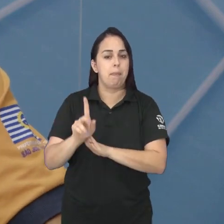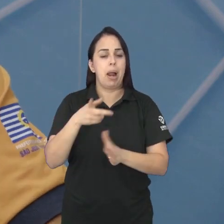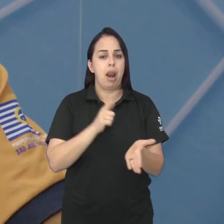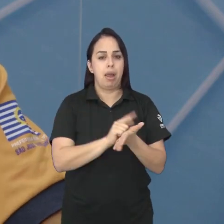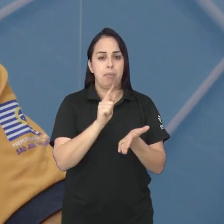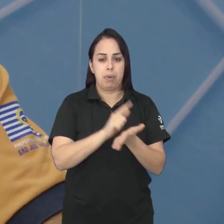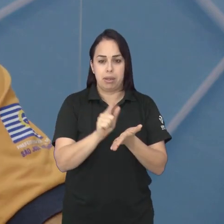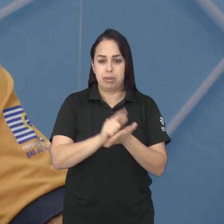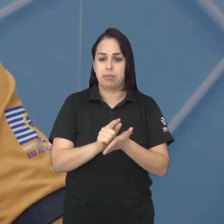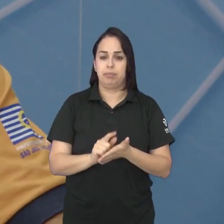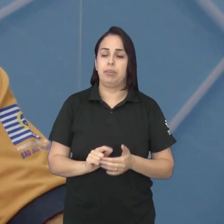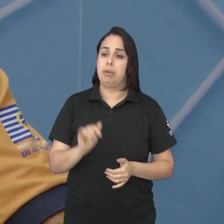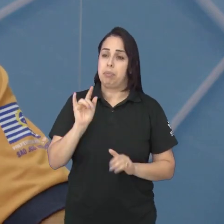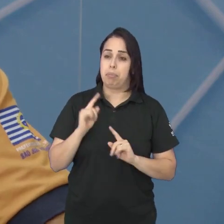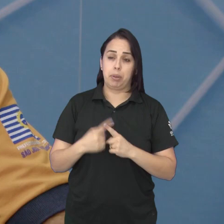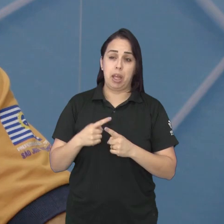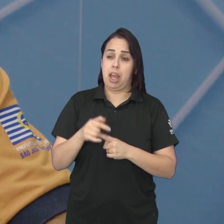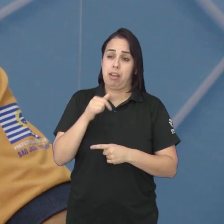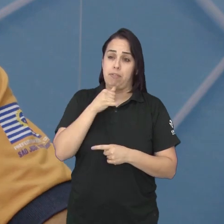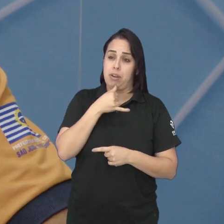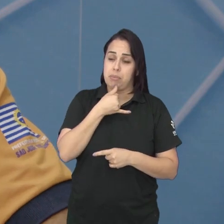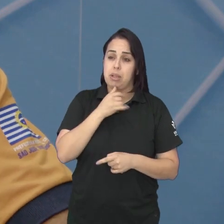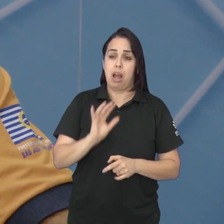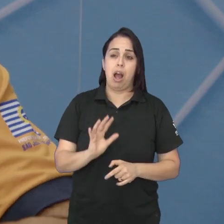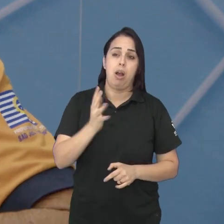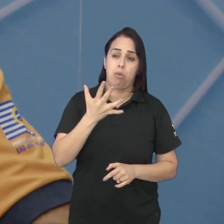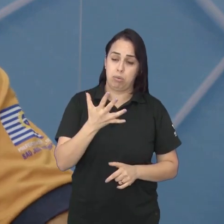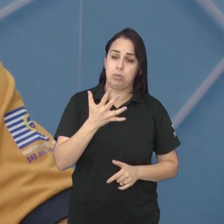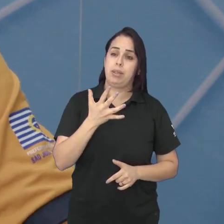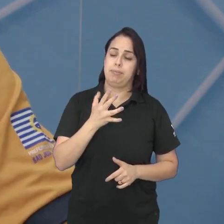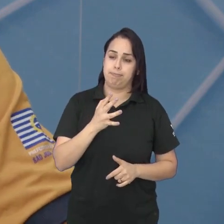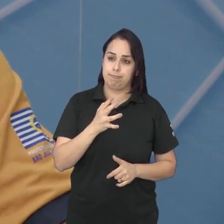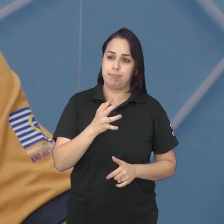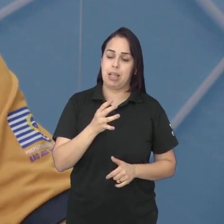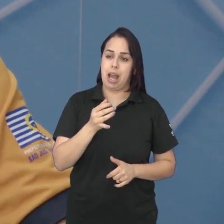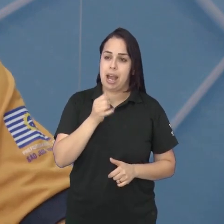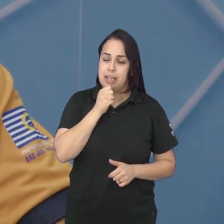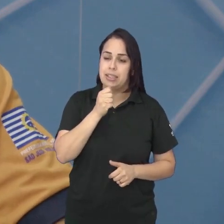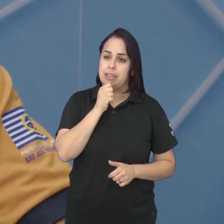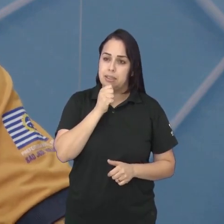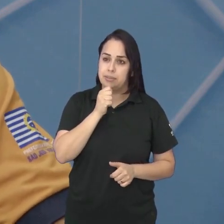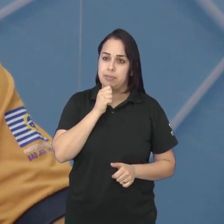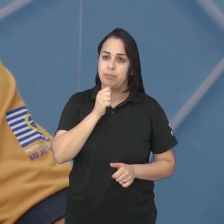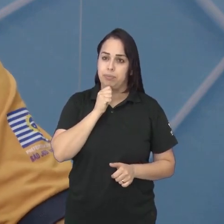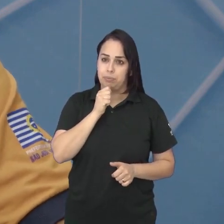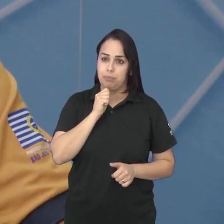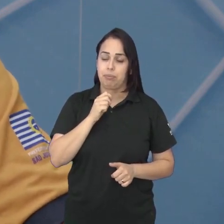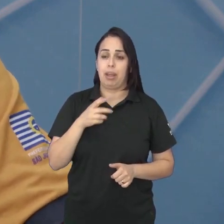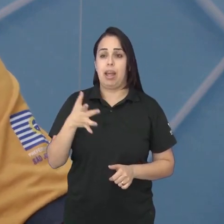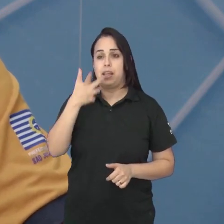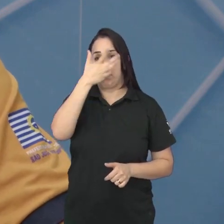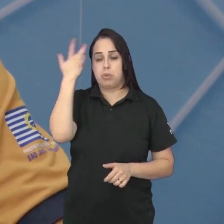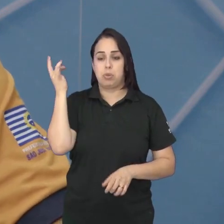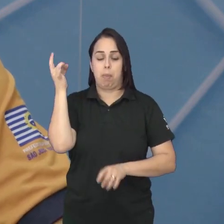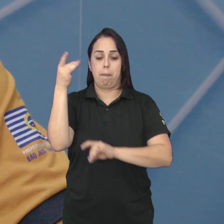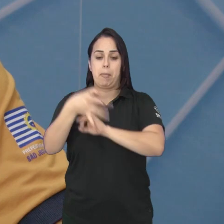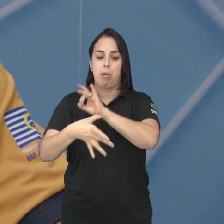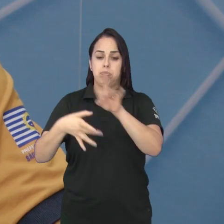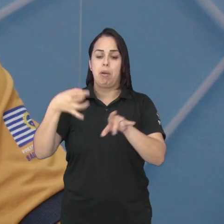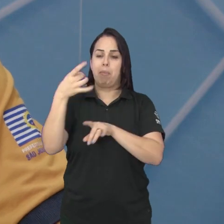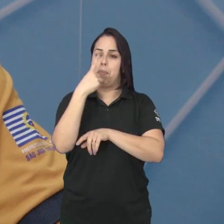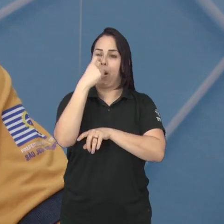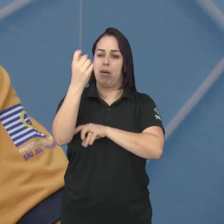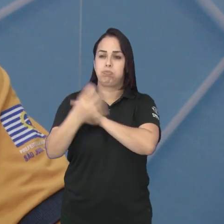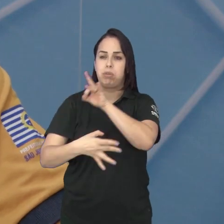infelizmente alguns locais ainda acabam sofrendo, né, os descartes de alguns resíduos, o pessoal